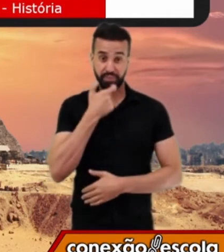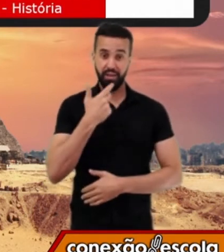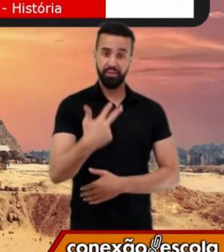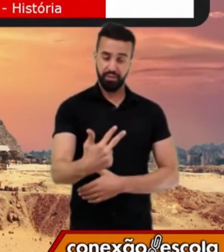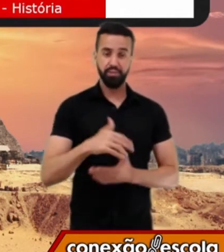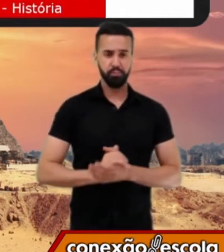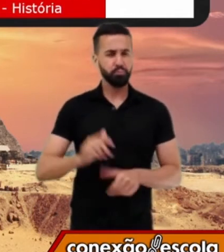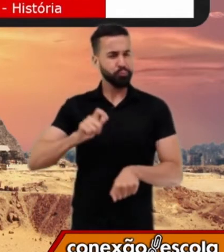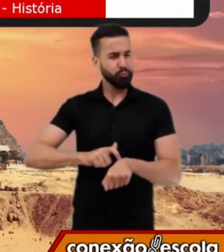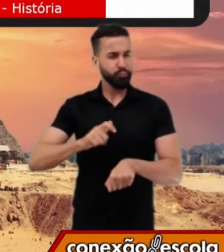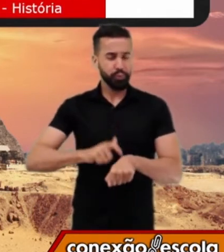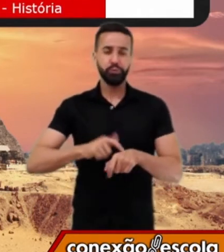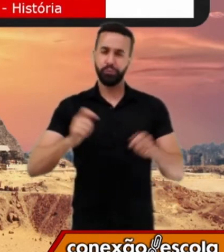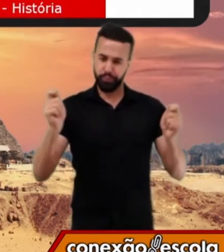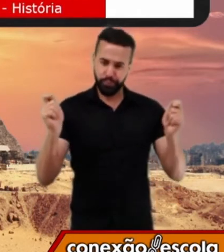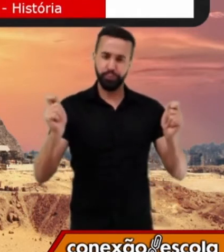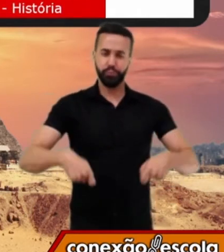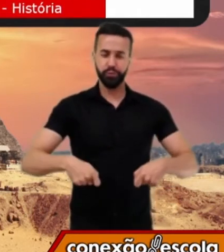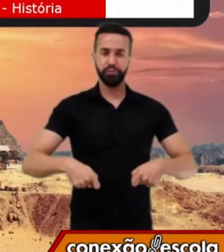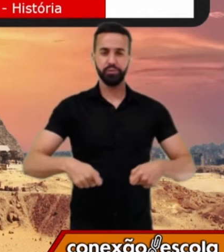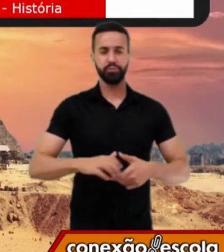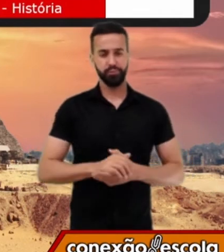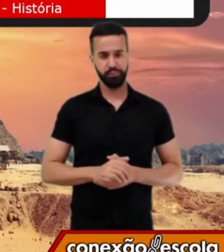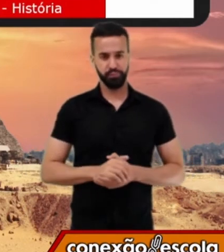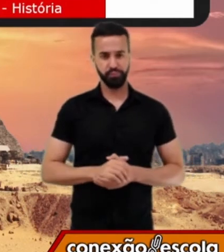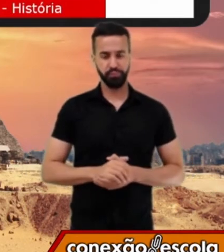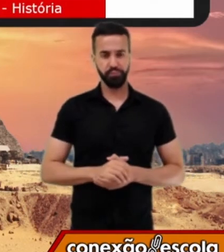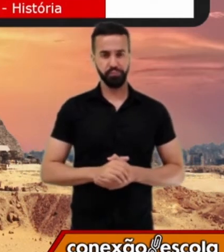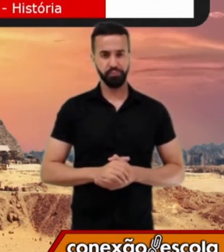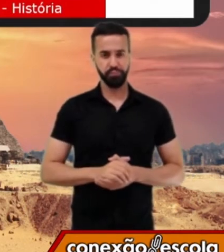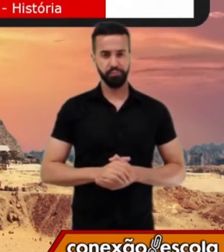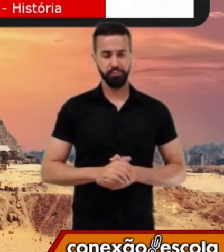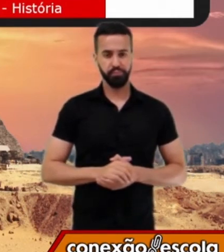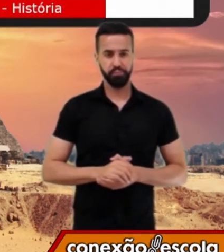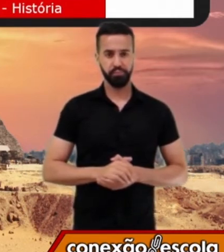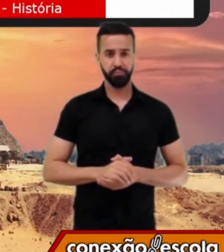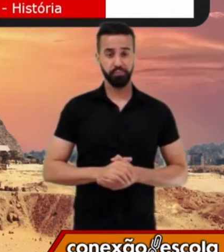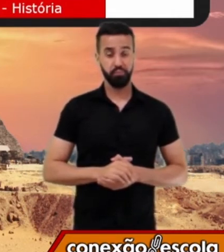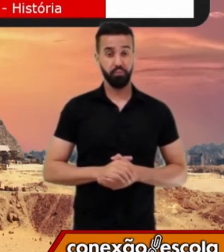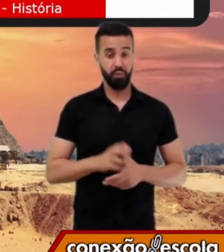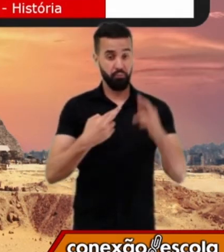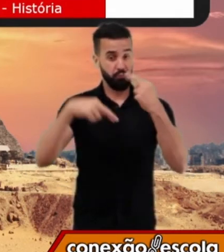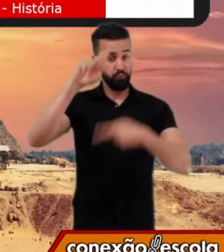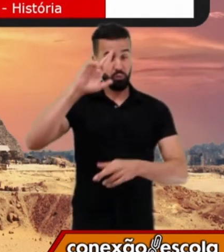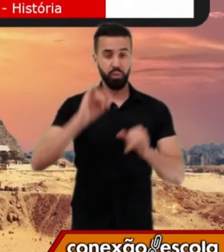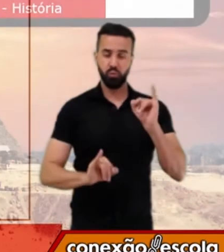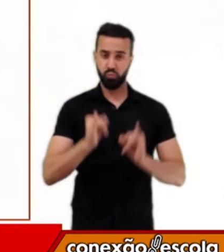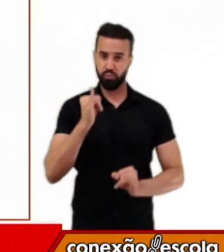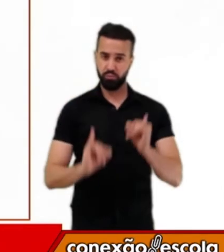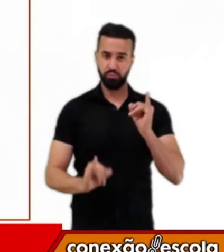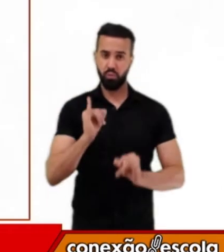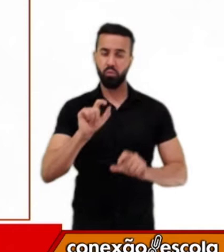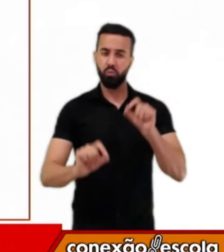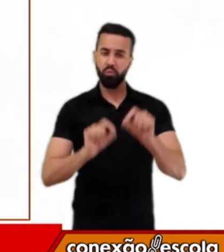propício devido a todas essas mudanças que aconteceram na Inglaterra. A Revolução Industrial é um